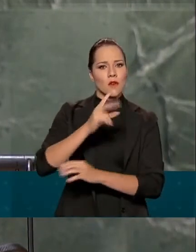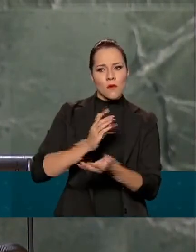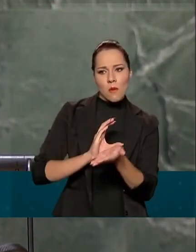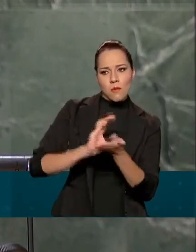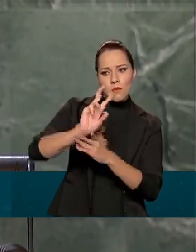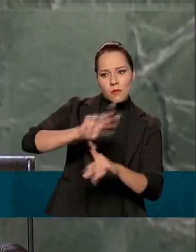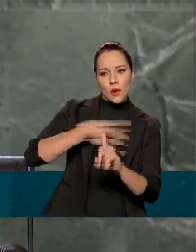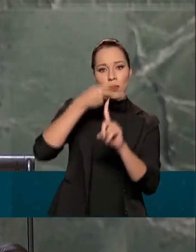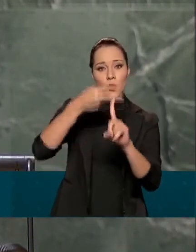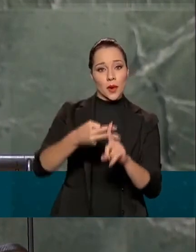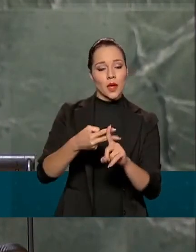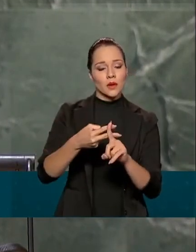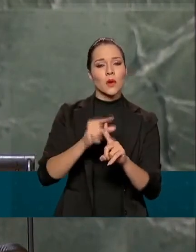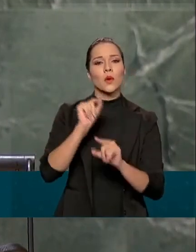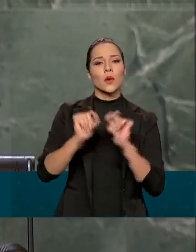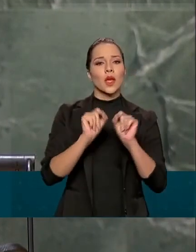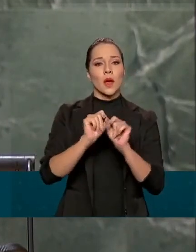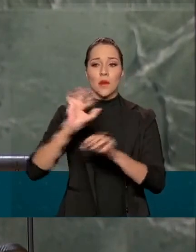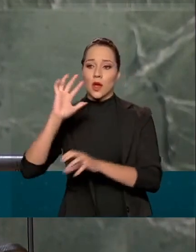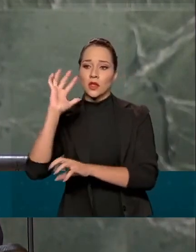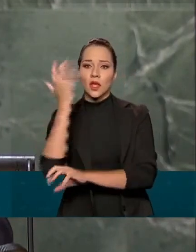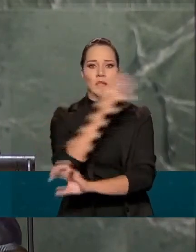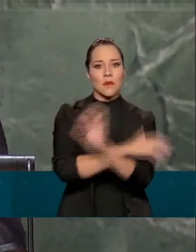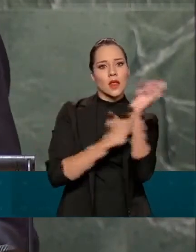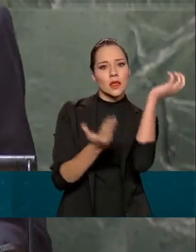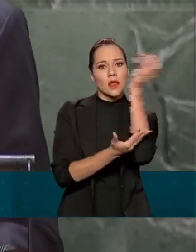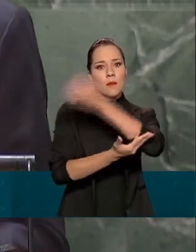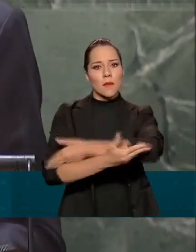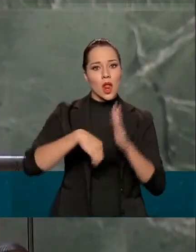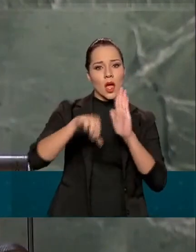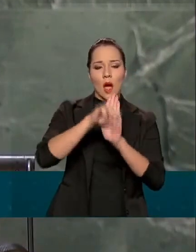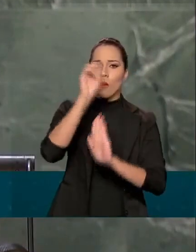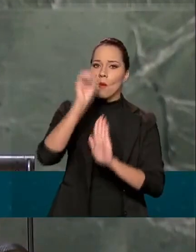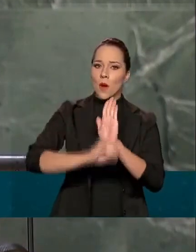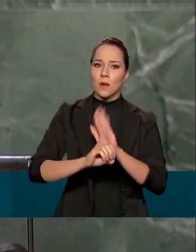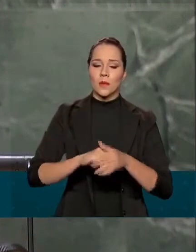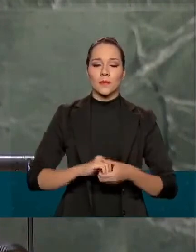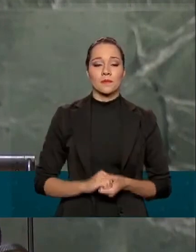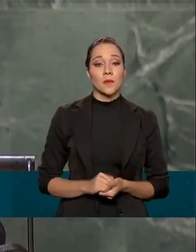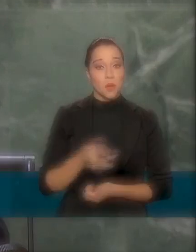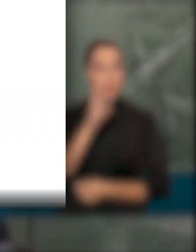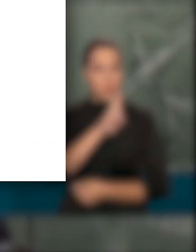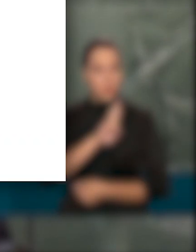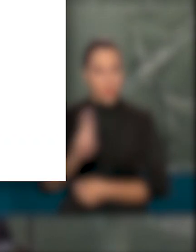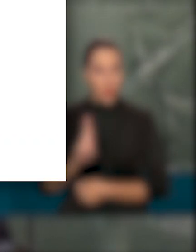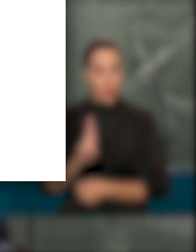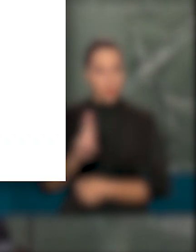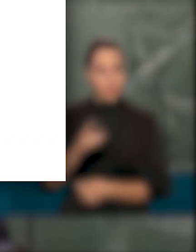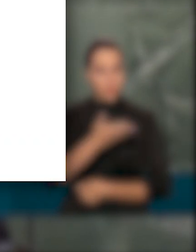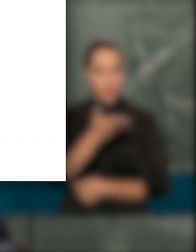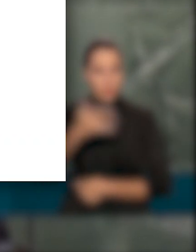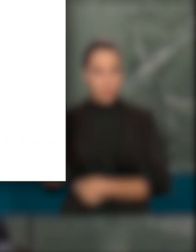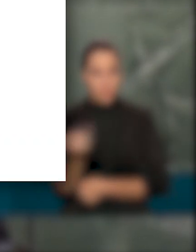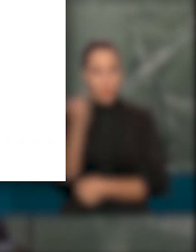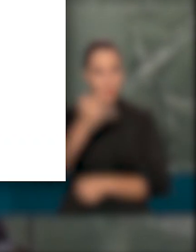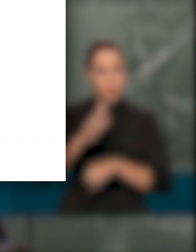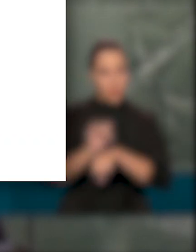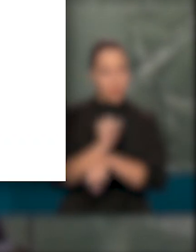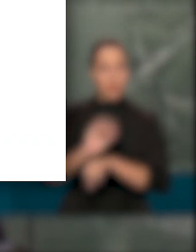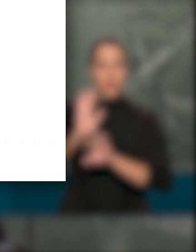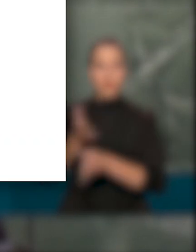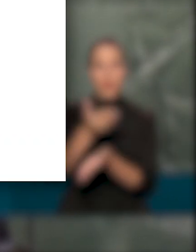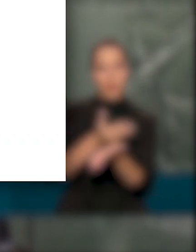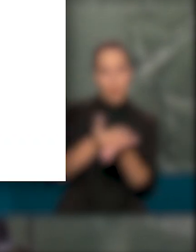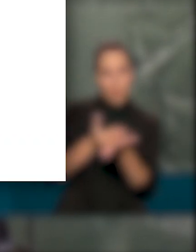com vista a zerar o desmatamento ilegal o e os resultados desta importante ação